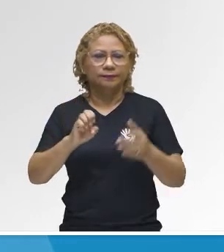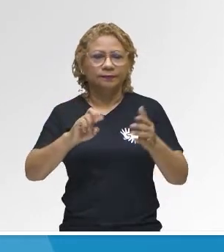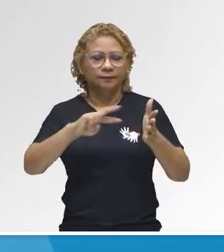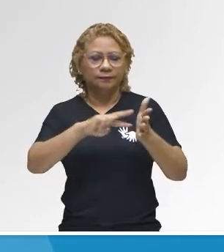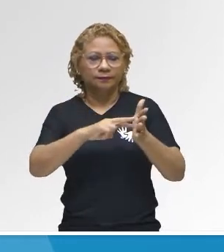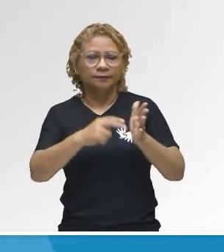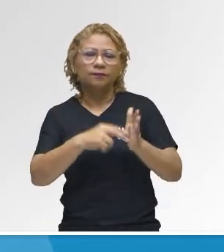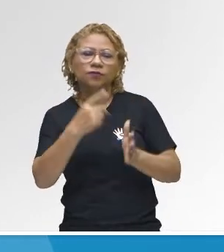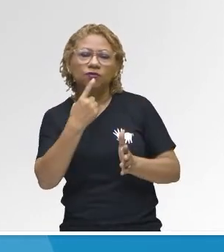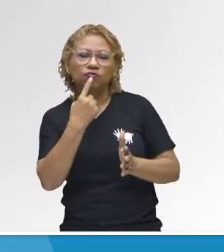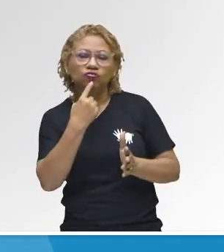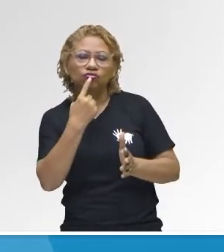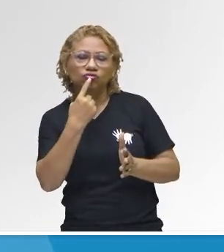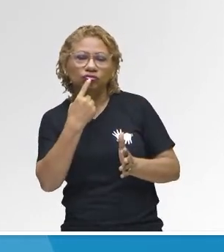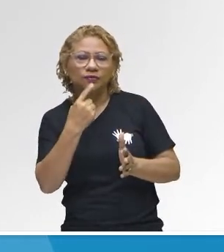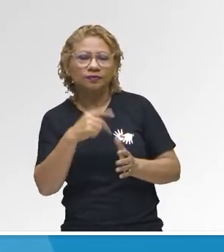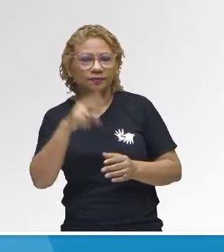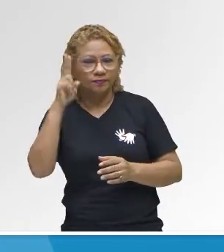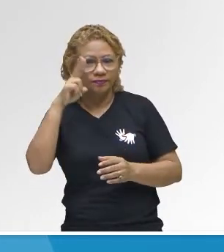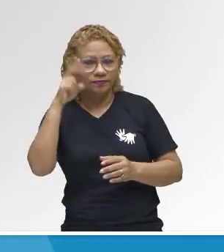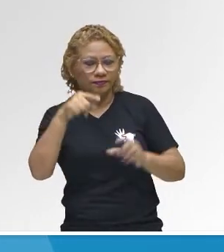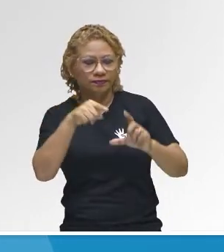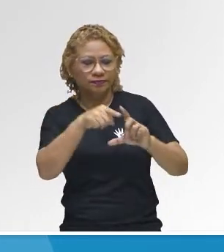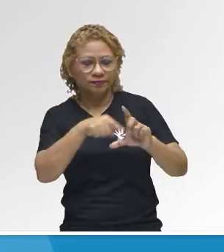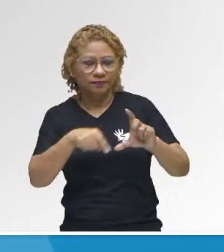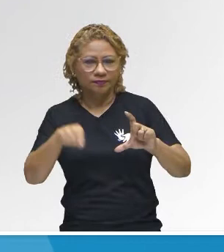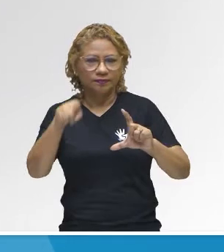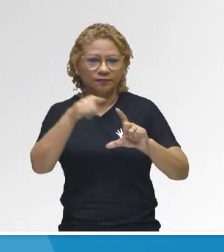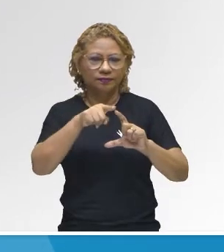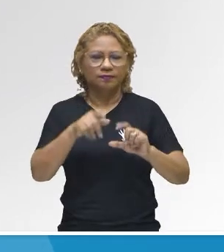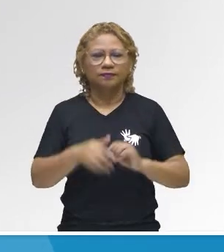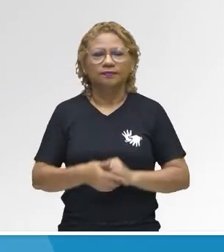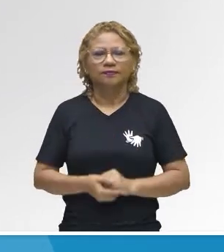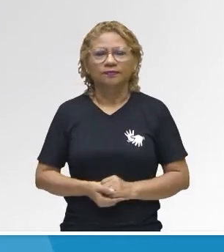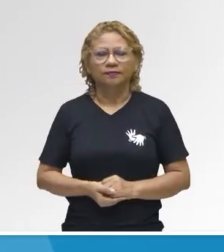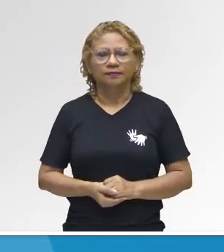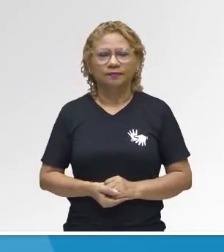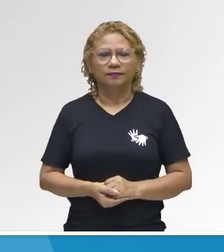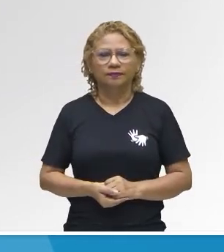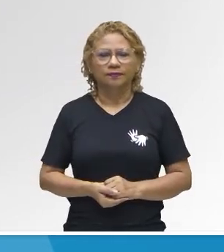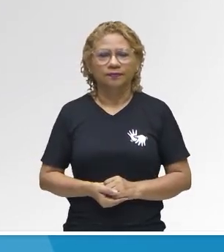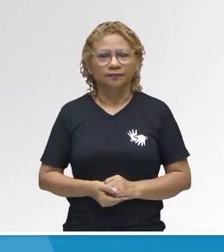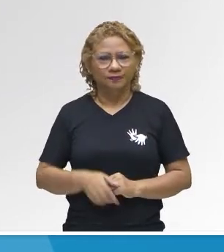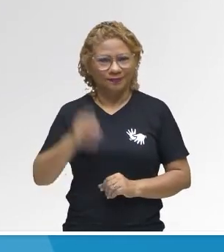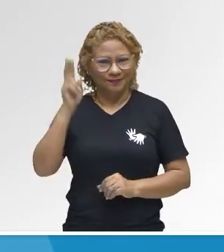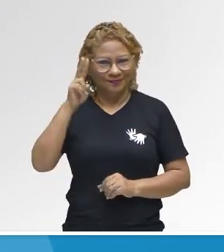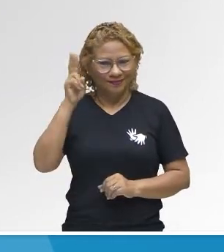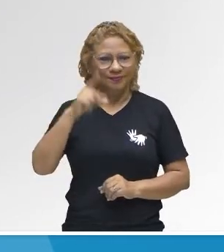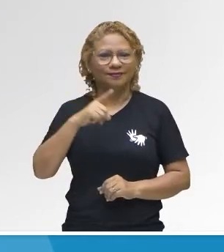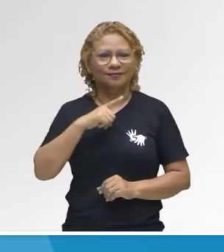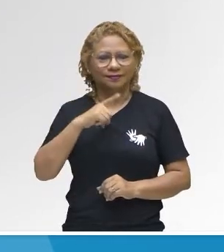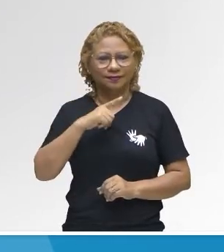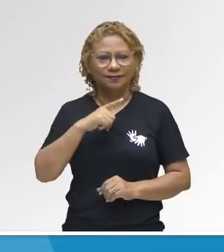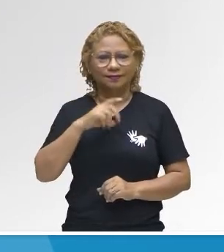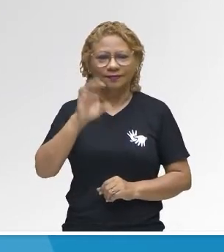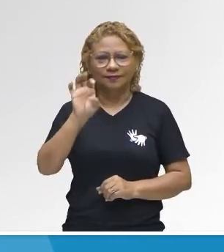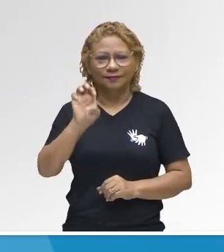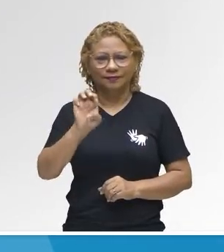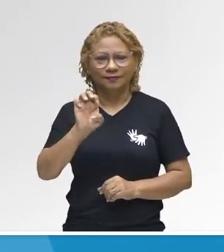primeiro relembrar o ciclo trigonométrico. A gente tem o eixo